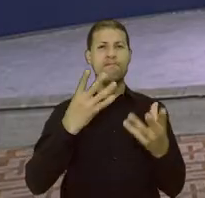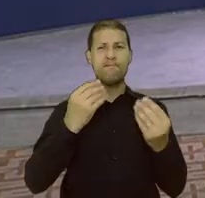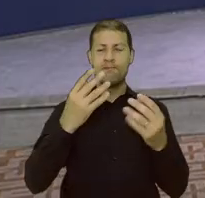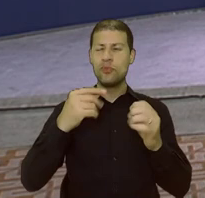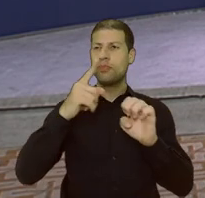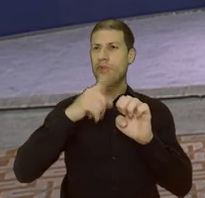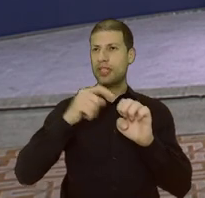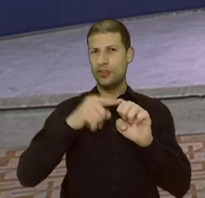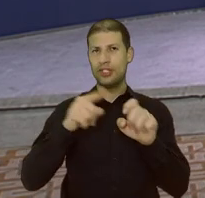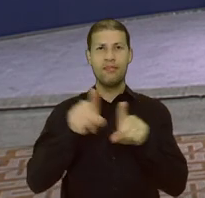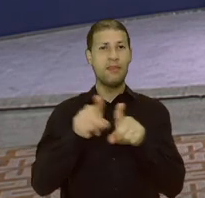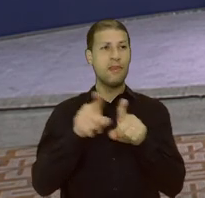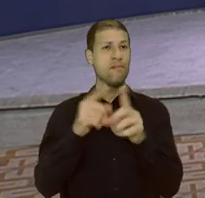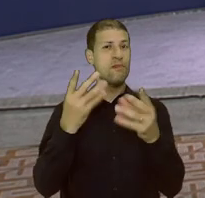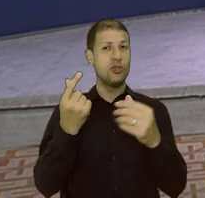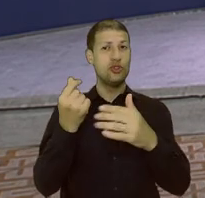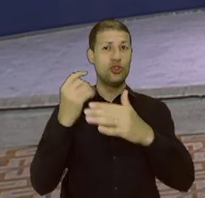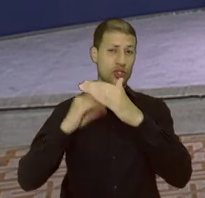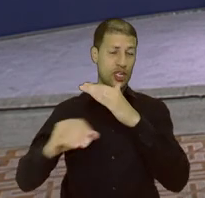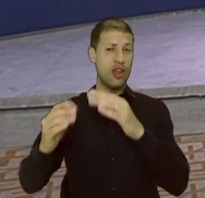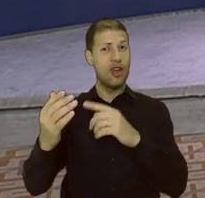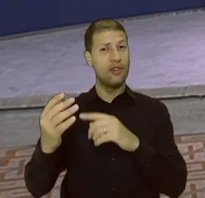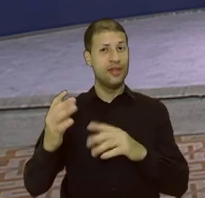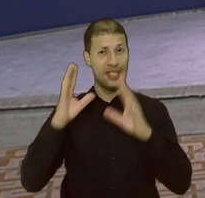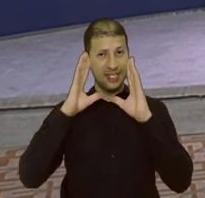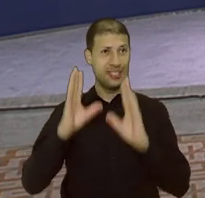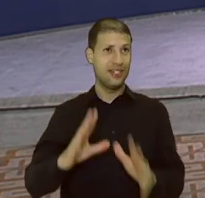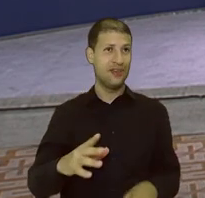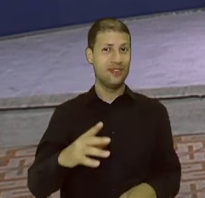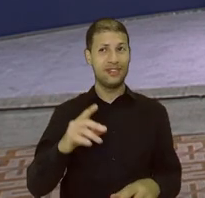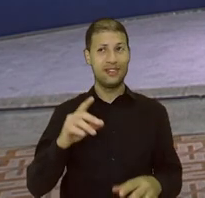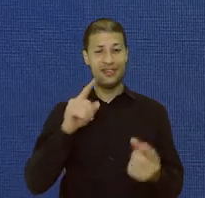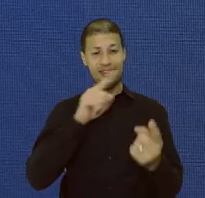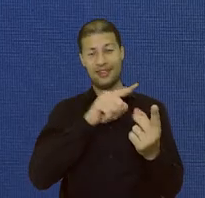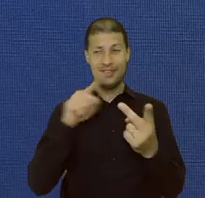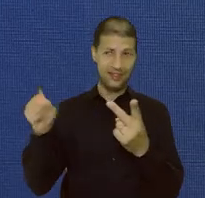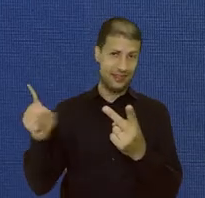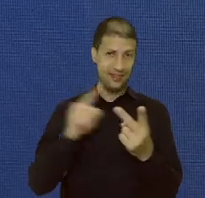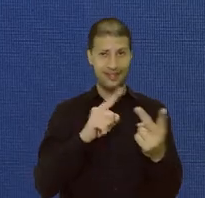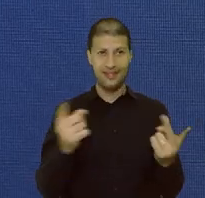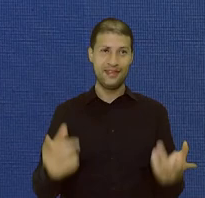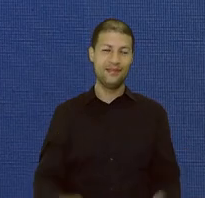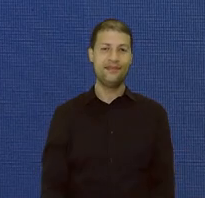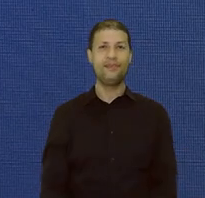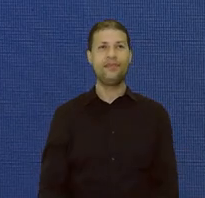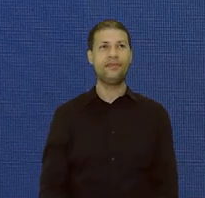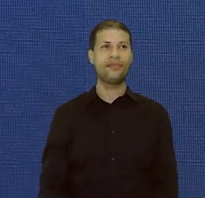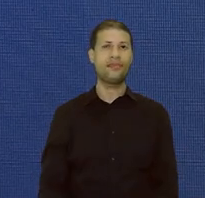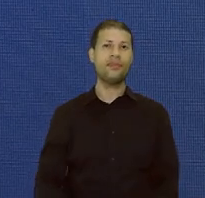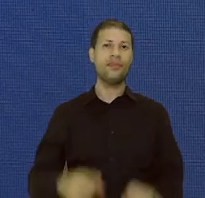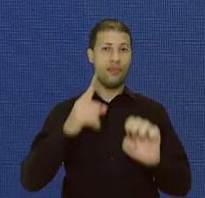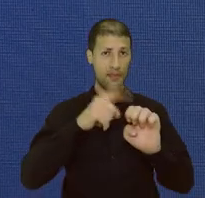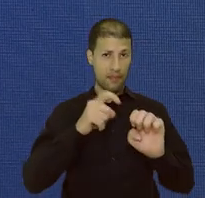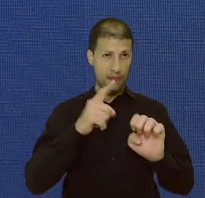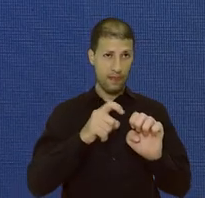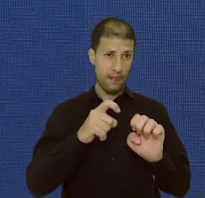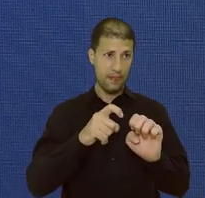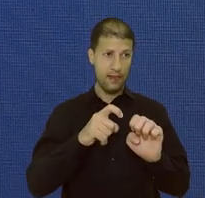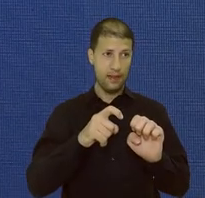muito investidor vendo a gente um para cada classe certo acho que para os empreendedores eu